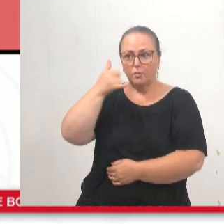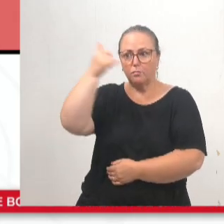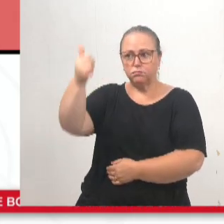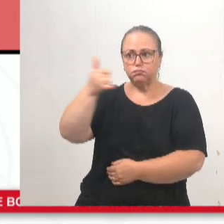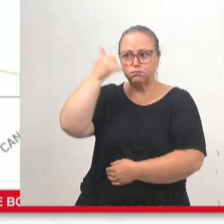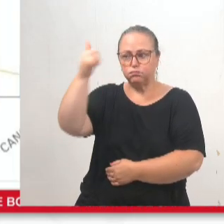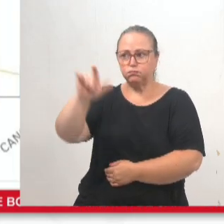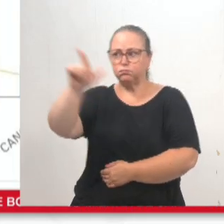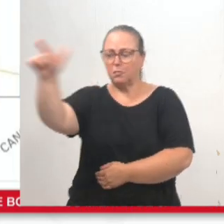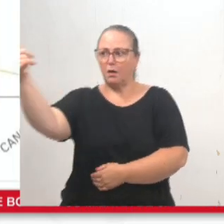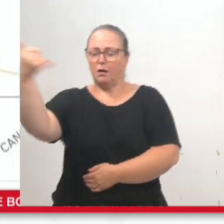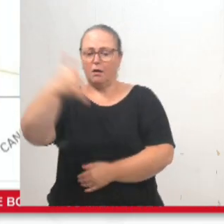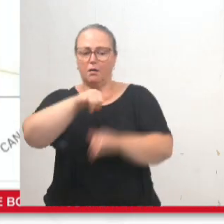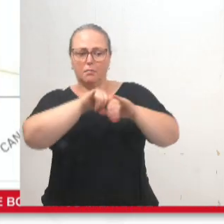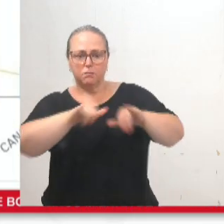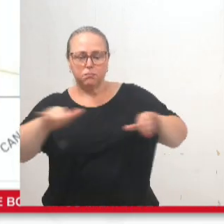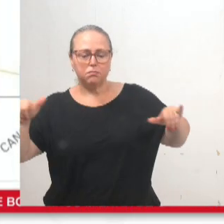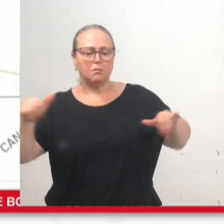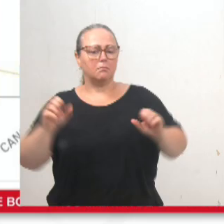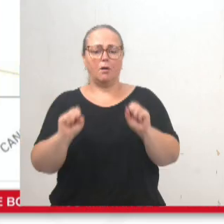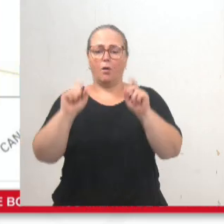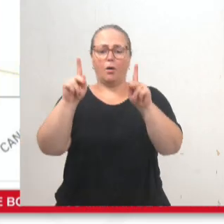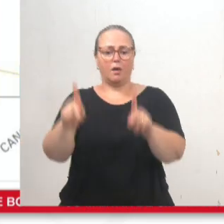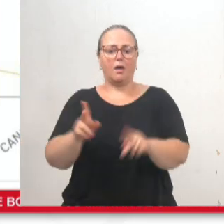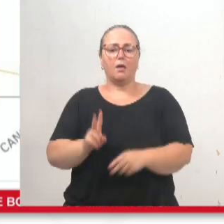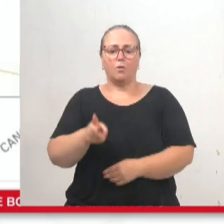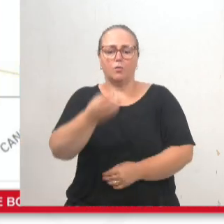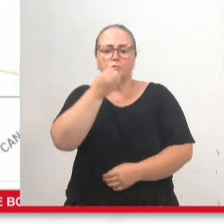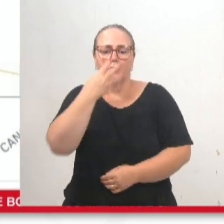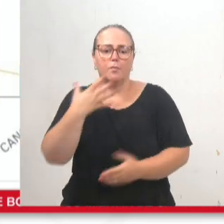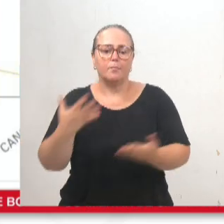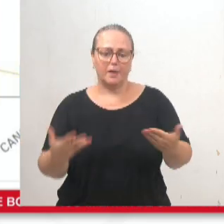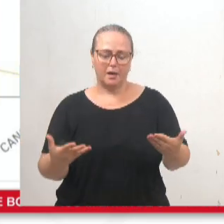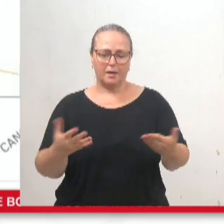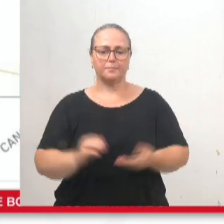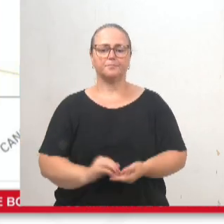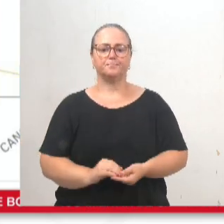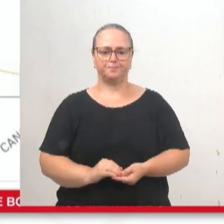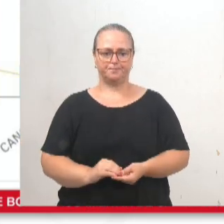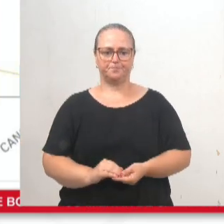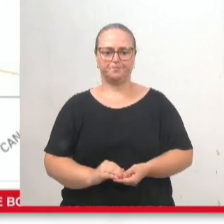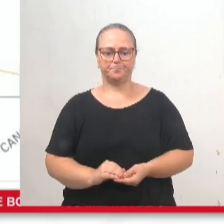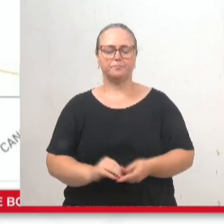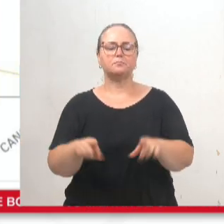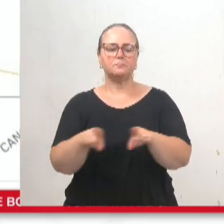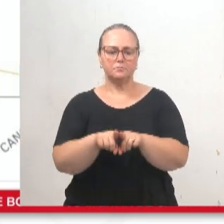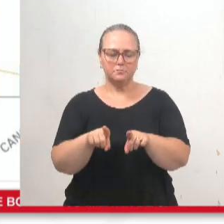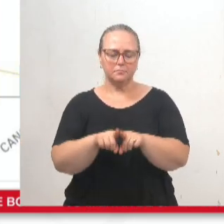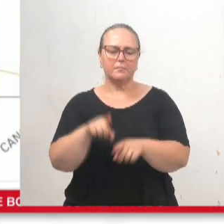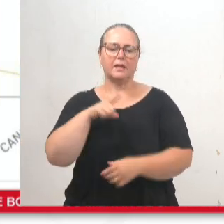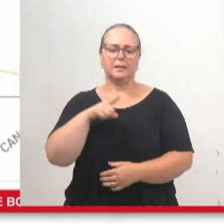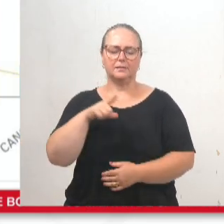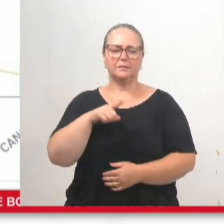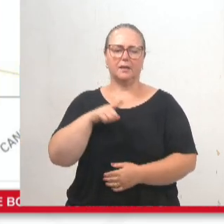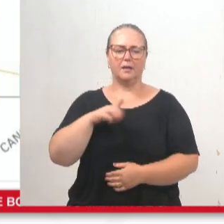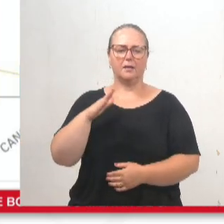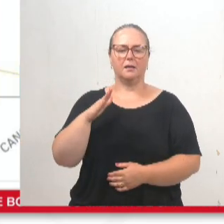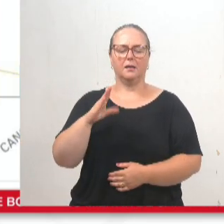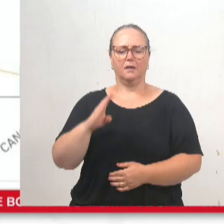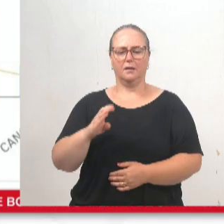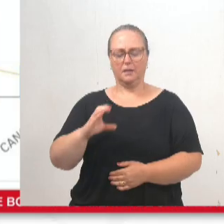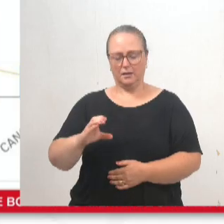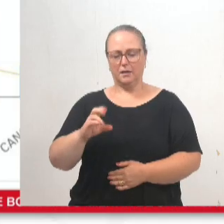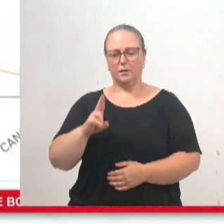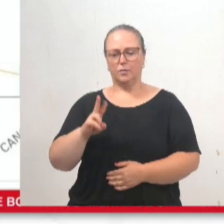Tá? E, senhores, aqui eu trago outra informação. Nós temos outras centrais, além de Balneário Camboriú, temos uma em Curitibanos, em Rio do